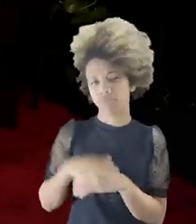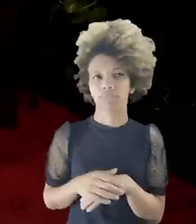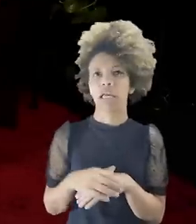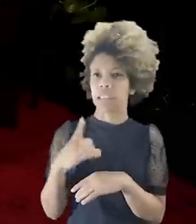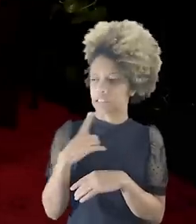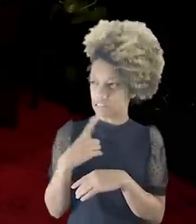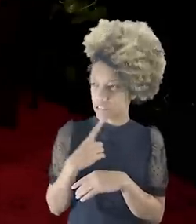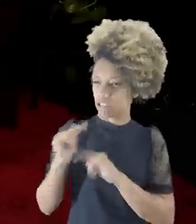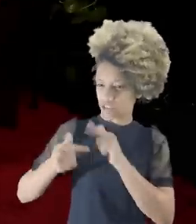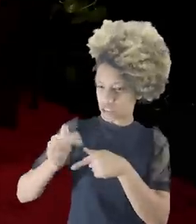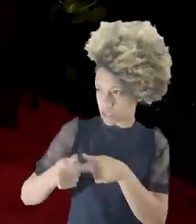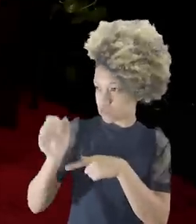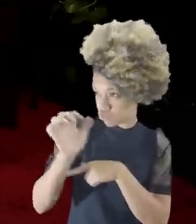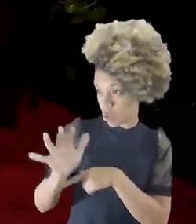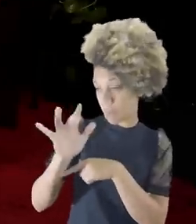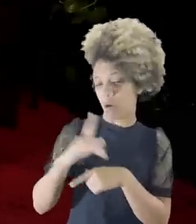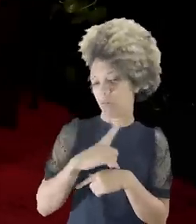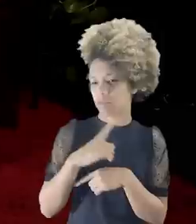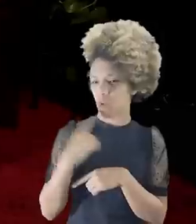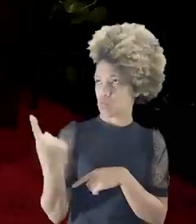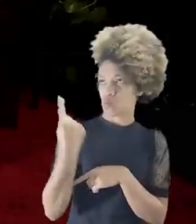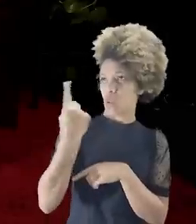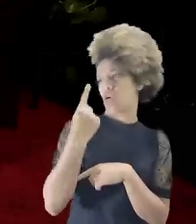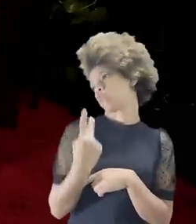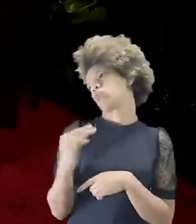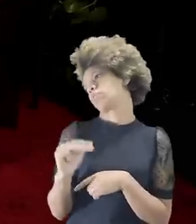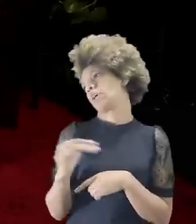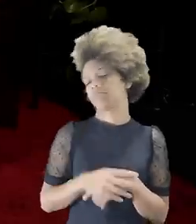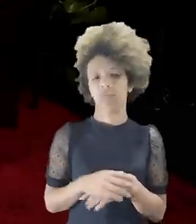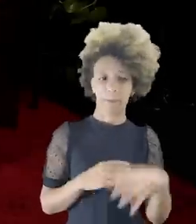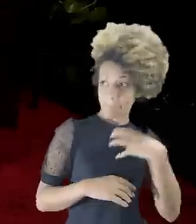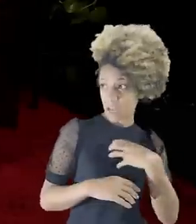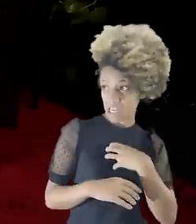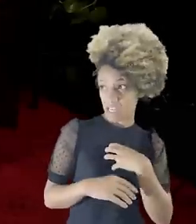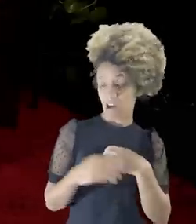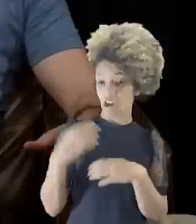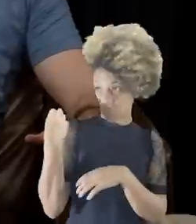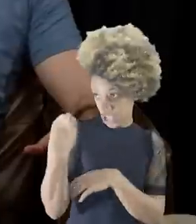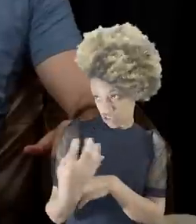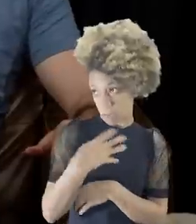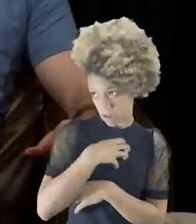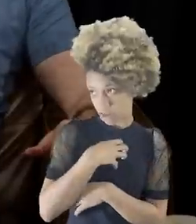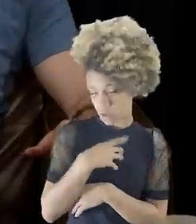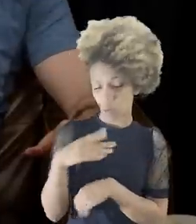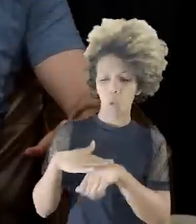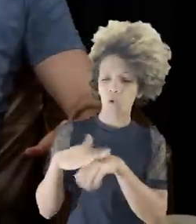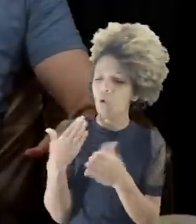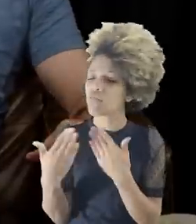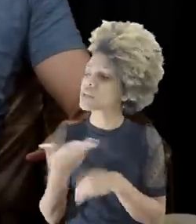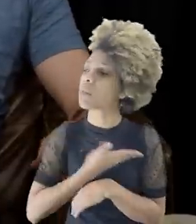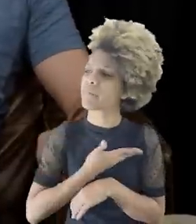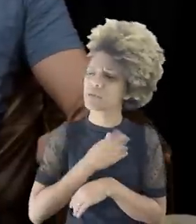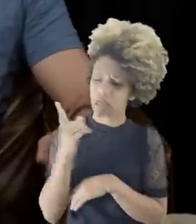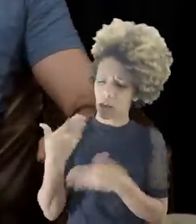de europeu né você tem lá os loirão de 2 m aí você vai para Bahia eu lembro uma vez que eu fui jogar em Salvador e conversando com um amigo